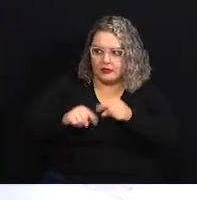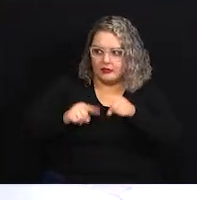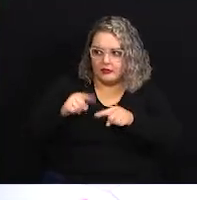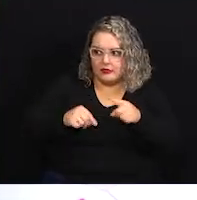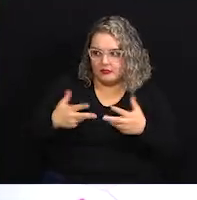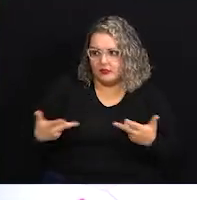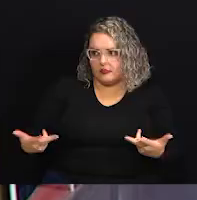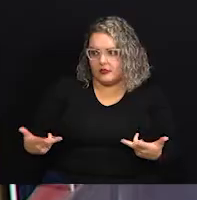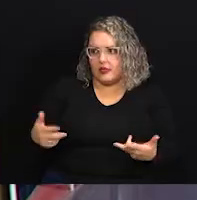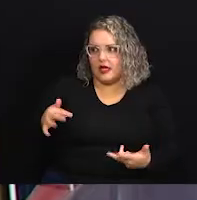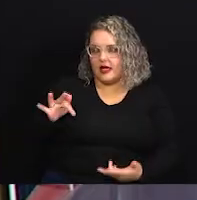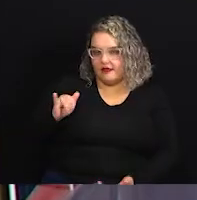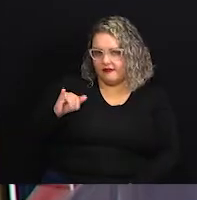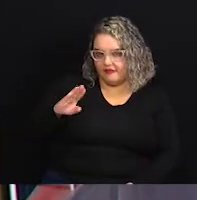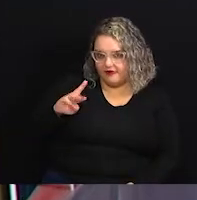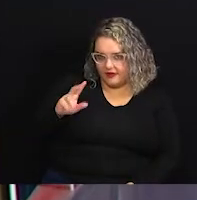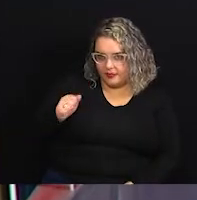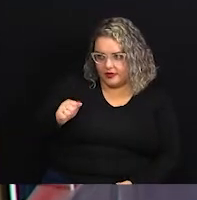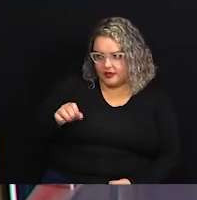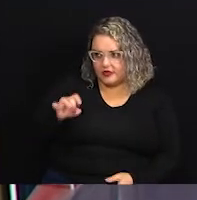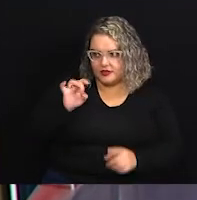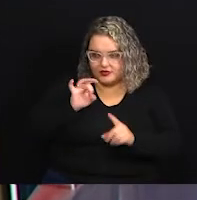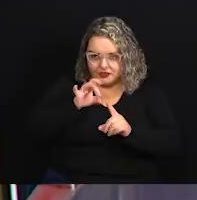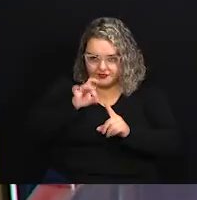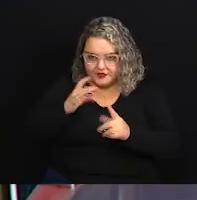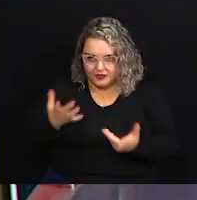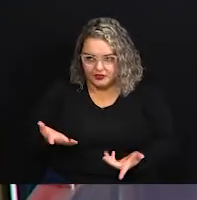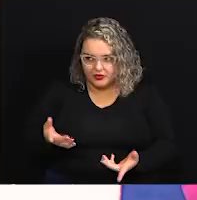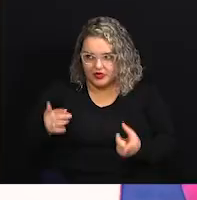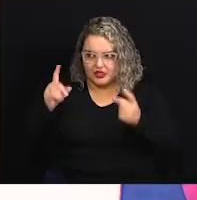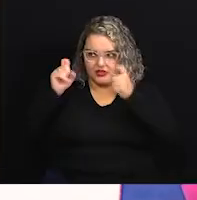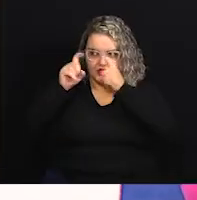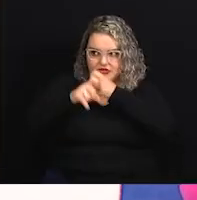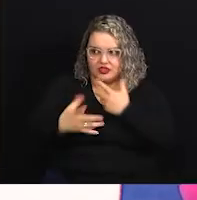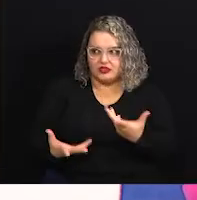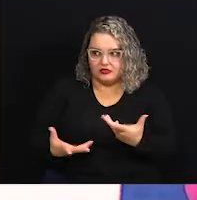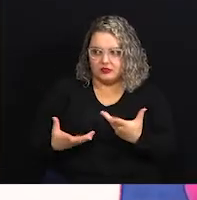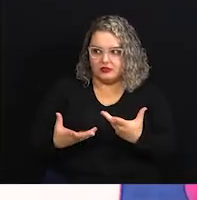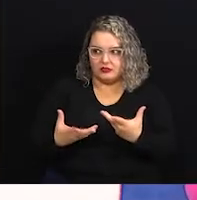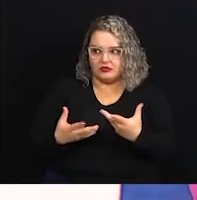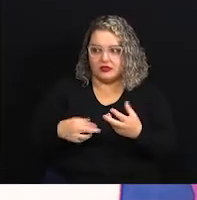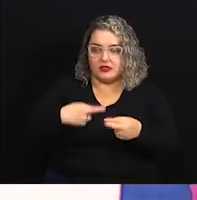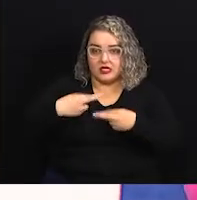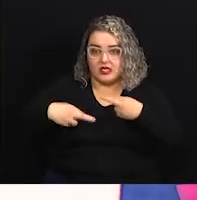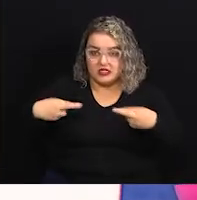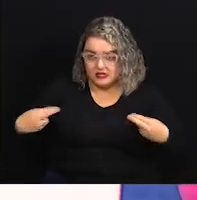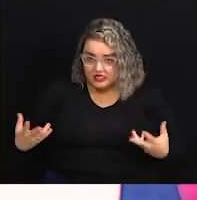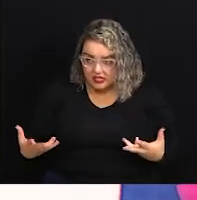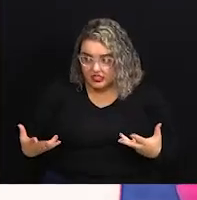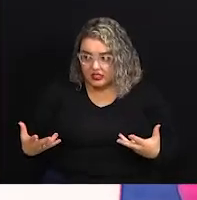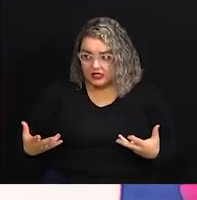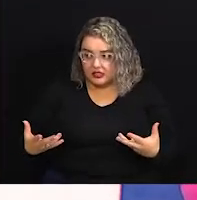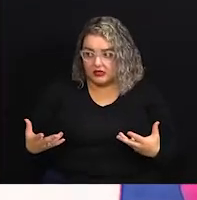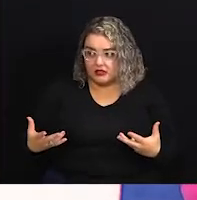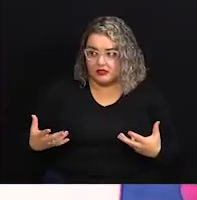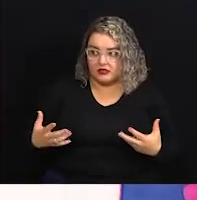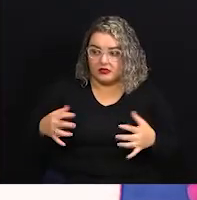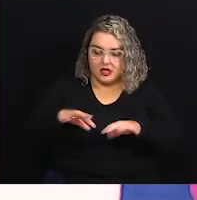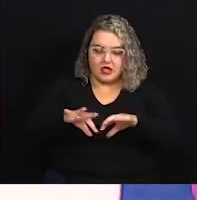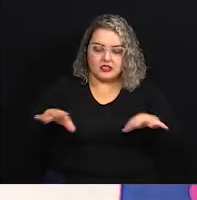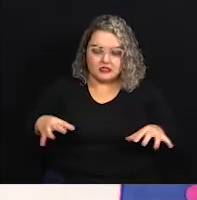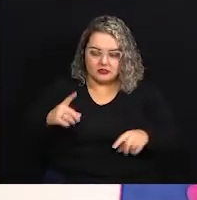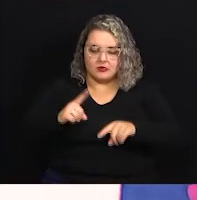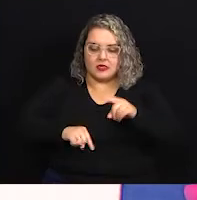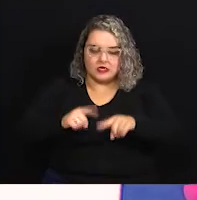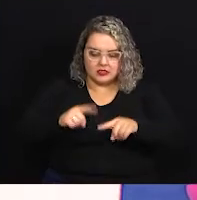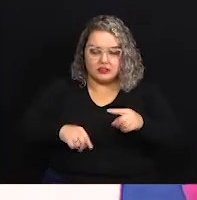que no caso é a fibra de vidro, que ela é muito difícil de ser reciclada. A separação dos